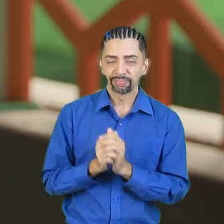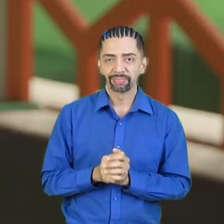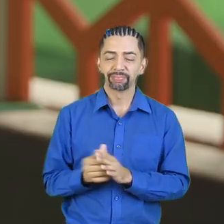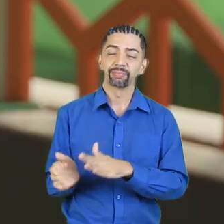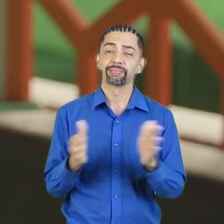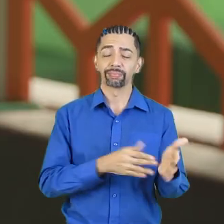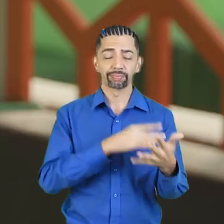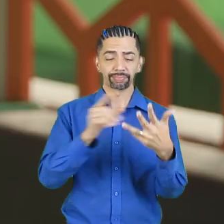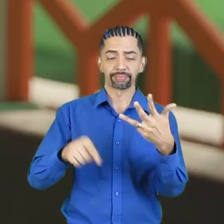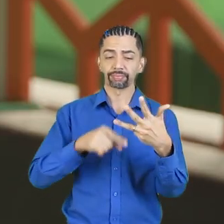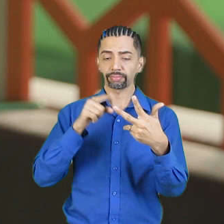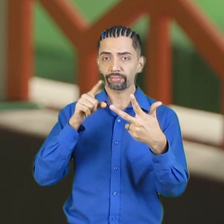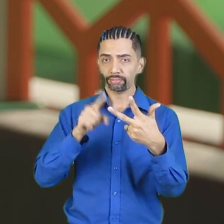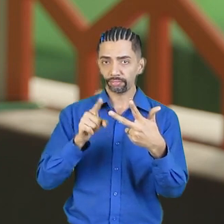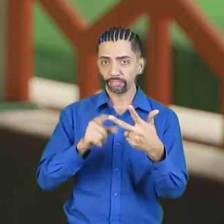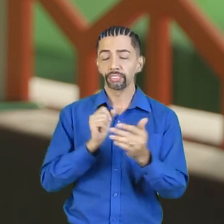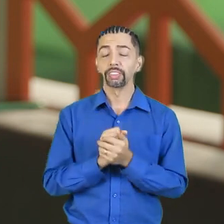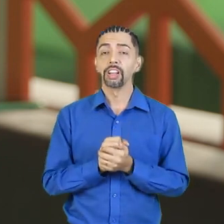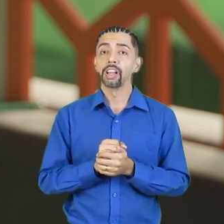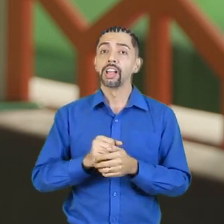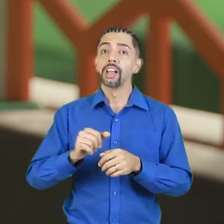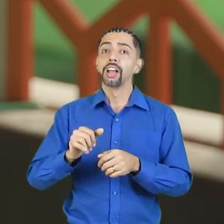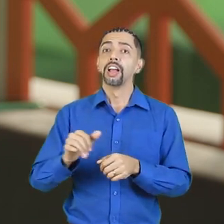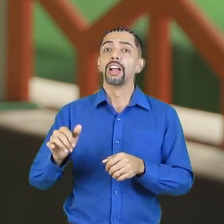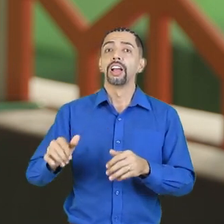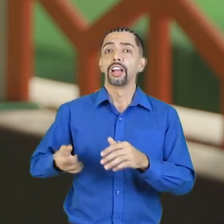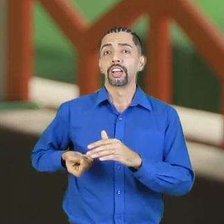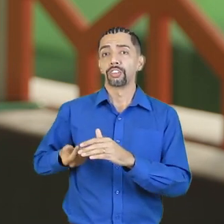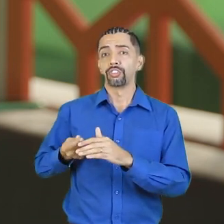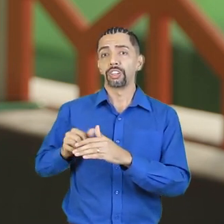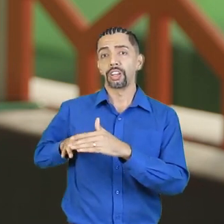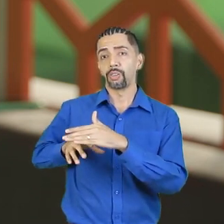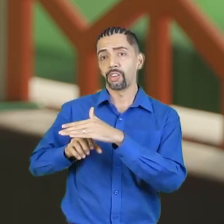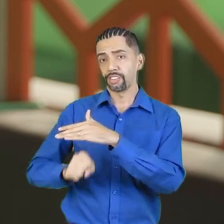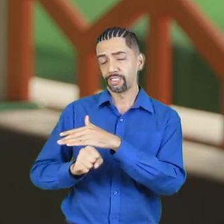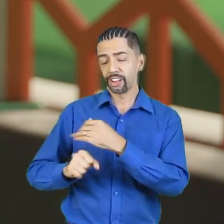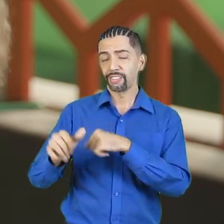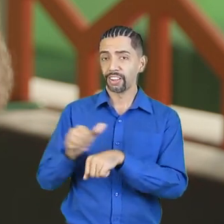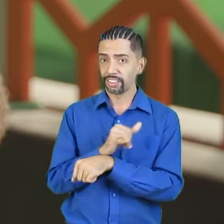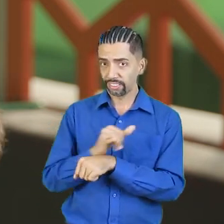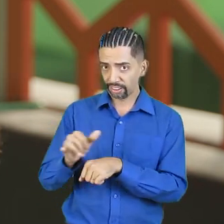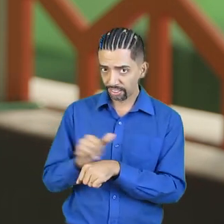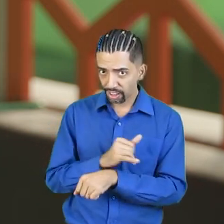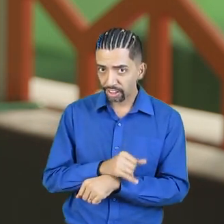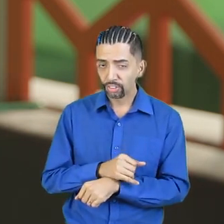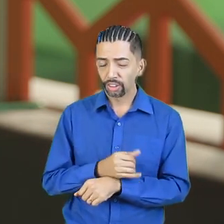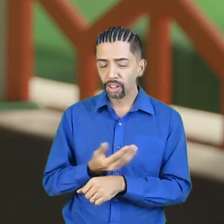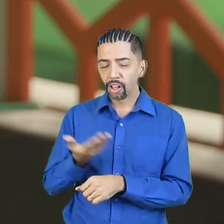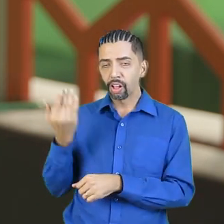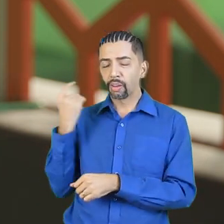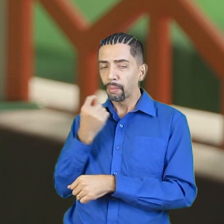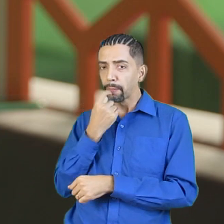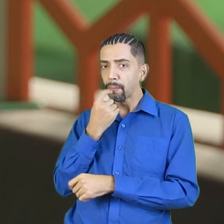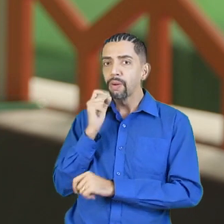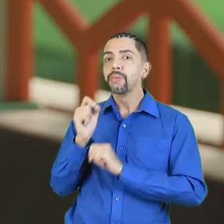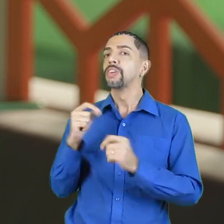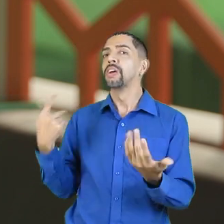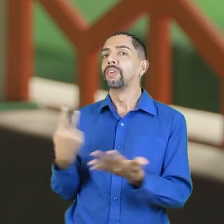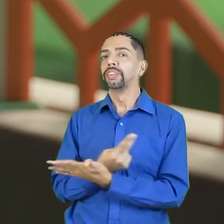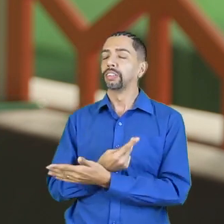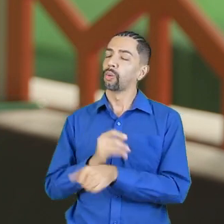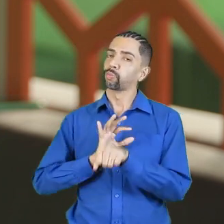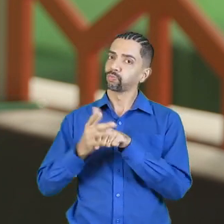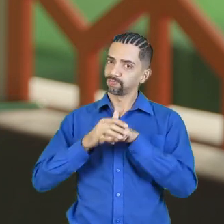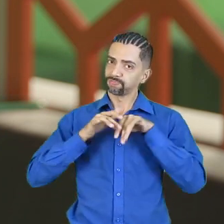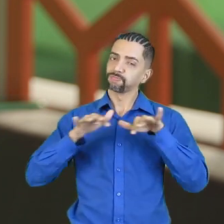reservas estratégicas. Nós tivemos aí recentemente a pandemia, que ainda ecoa os problemas que ela trouxe